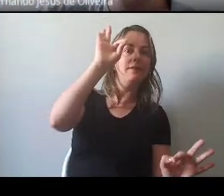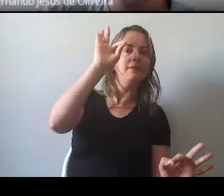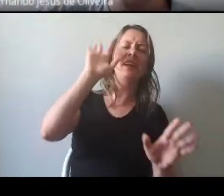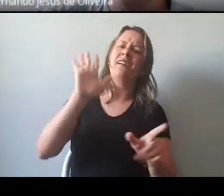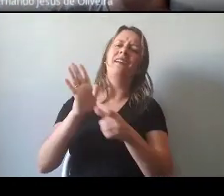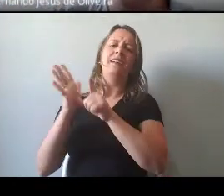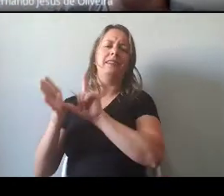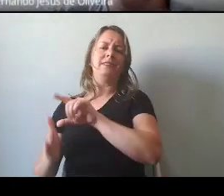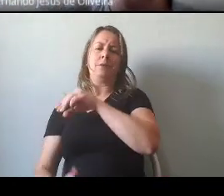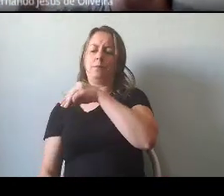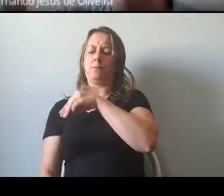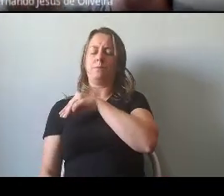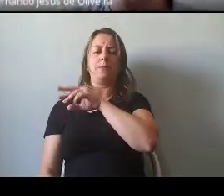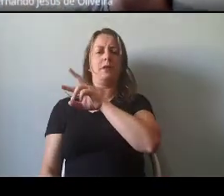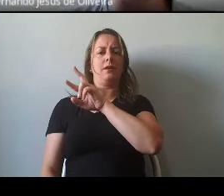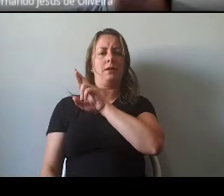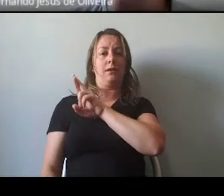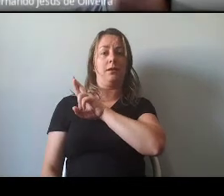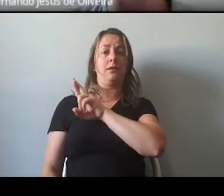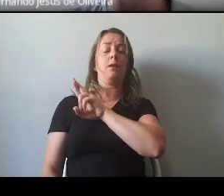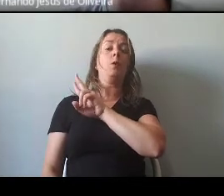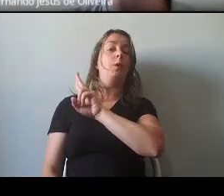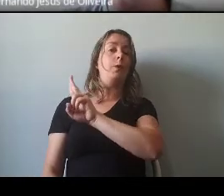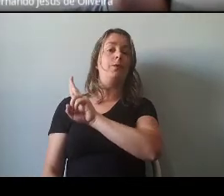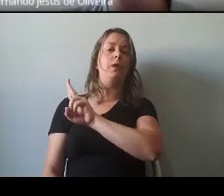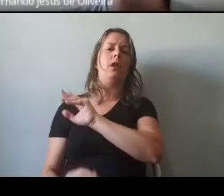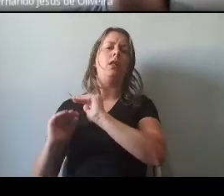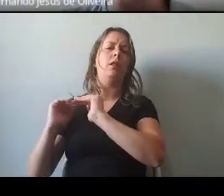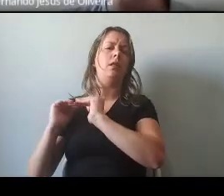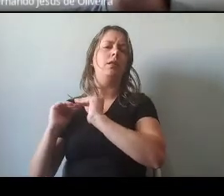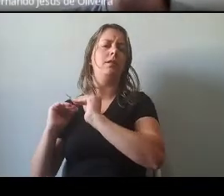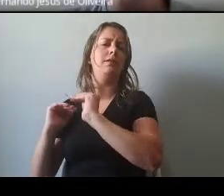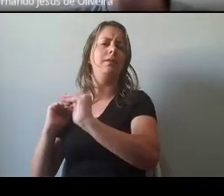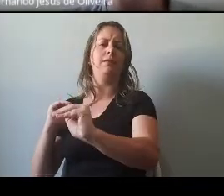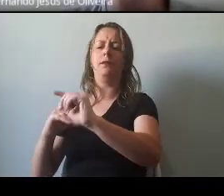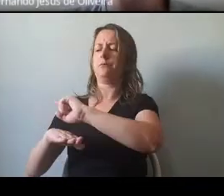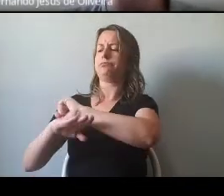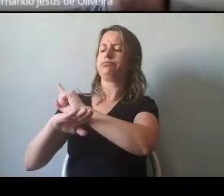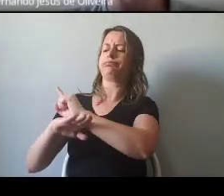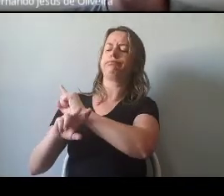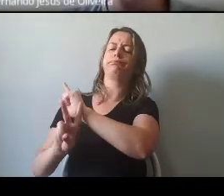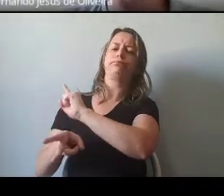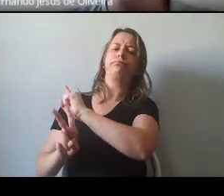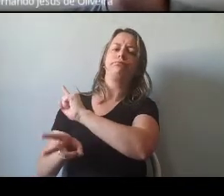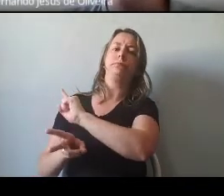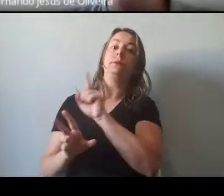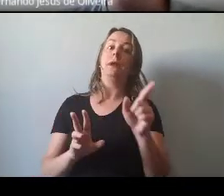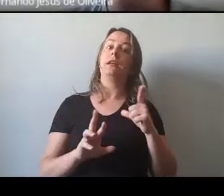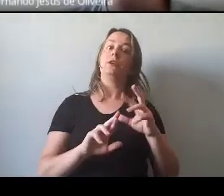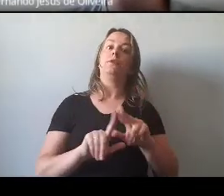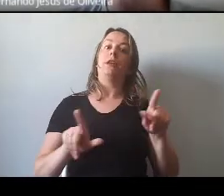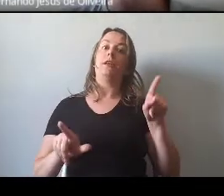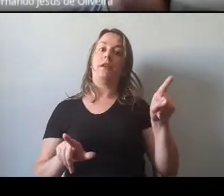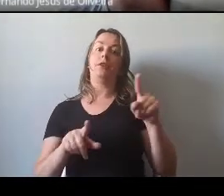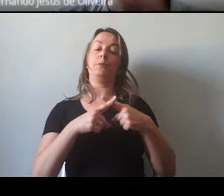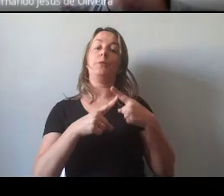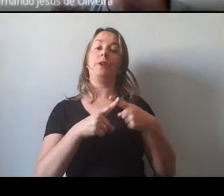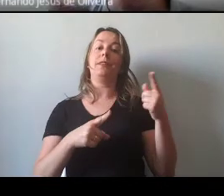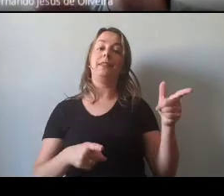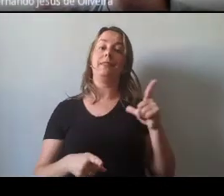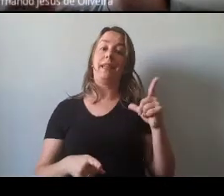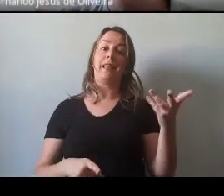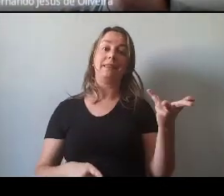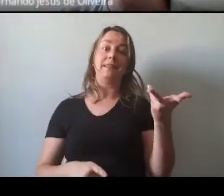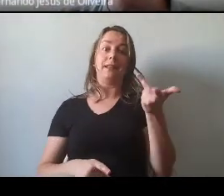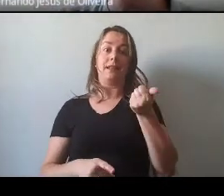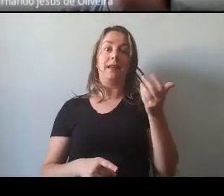Não é igual no movimento uniforme, que nos mesmos intervalos de tempo, percorre a mesma distância, né? No movimento acelerado, quanto